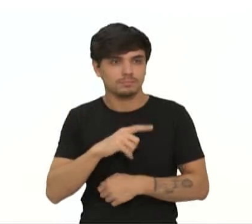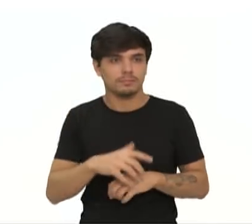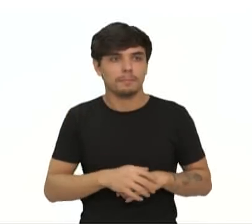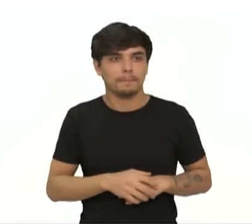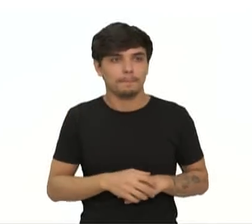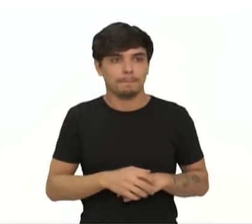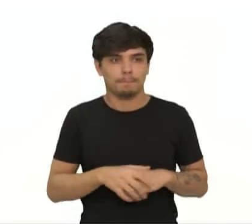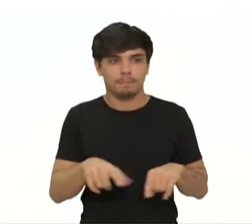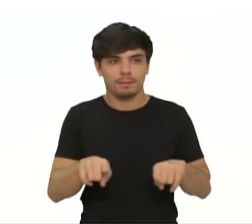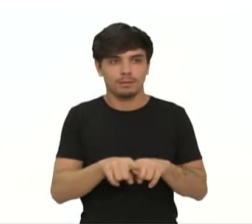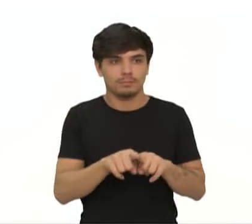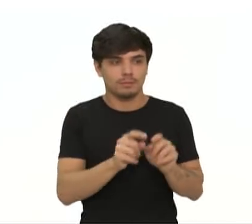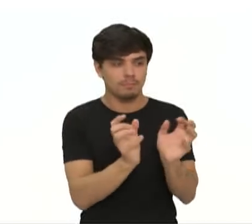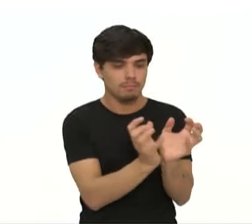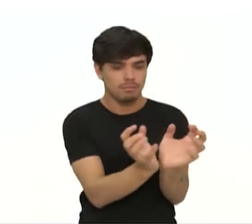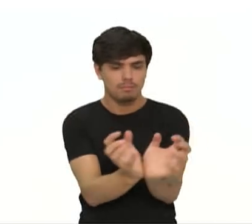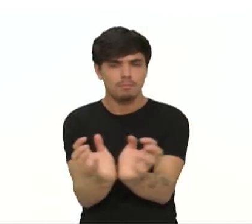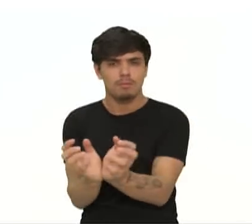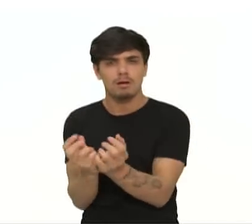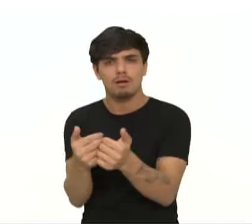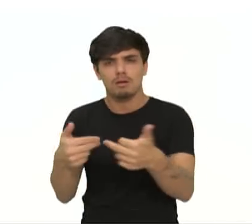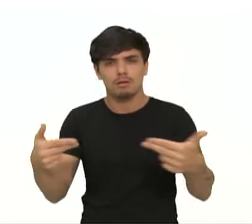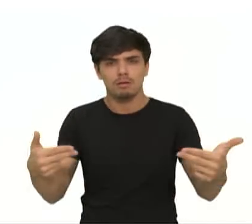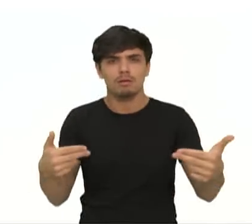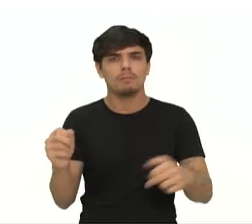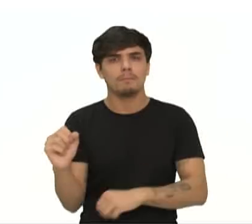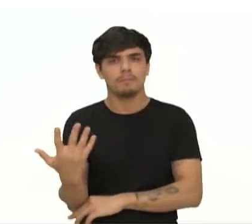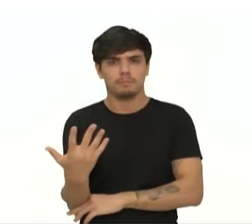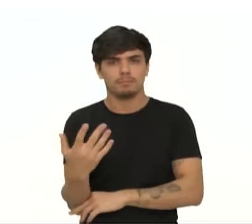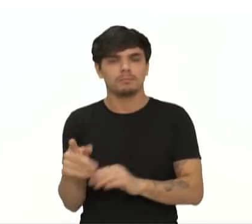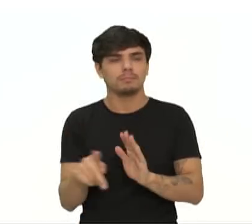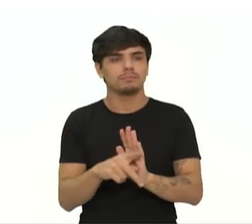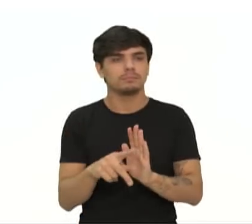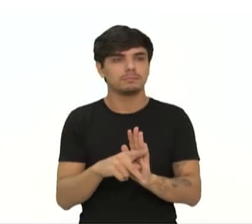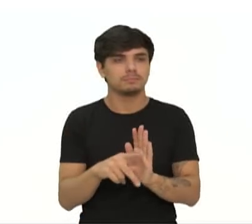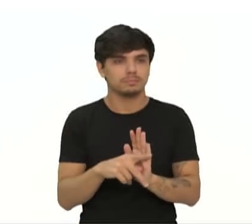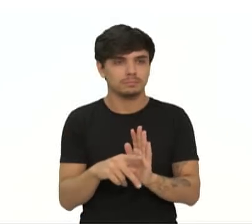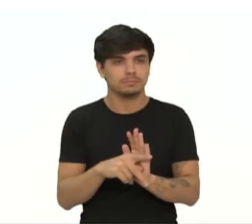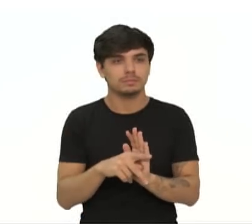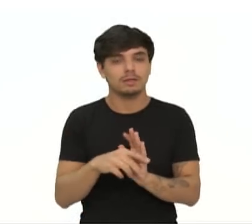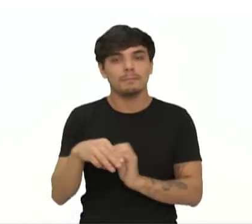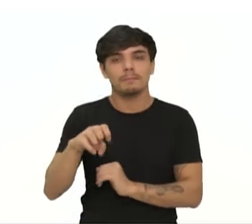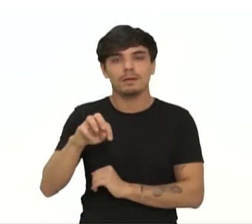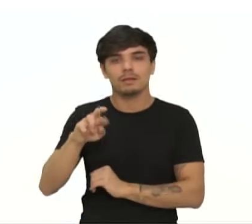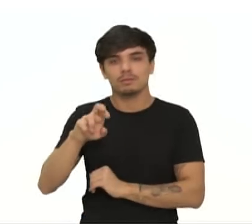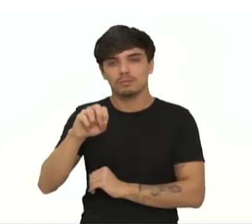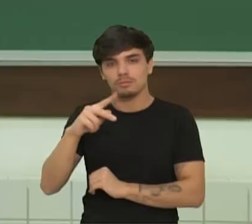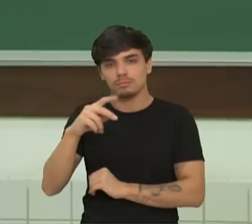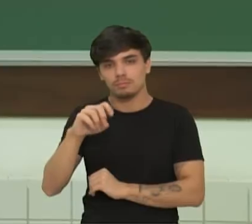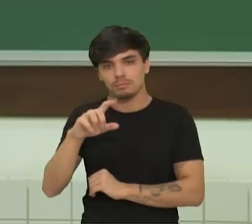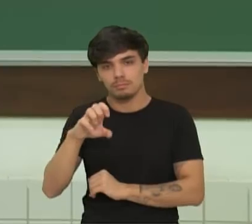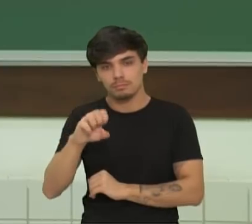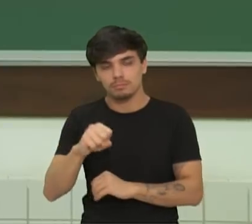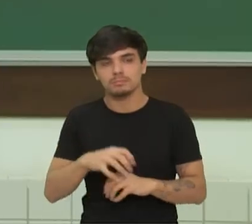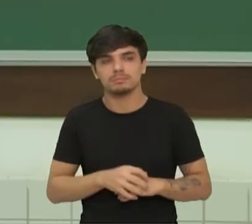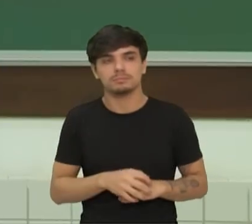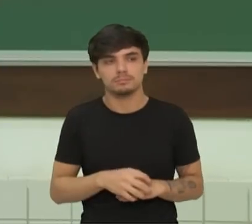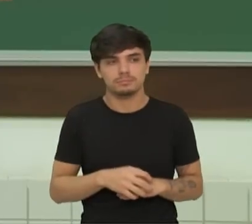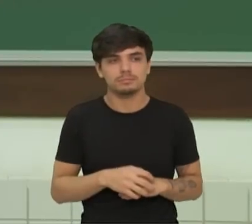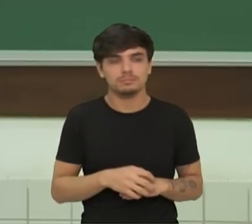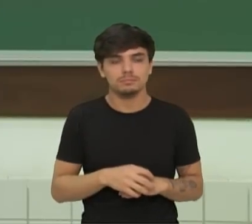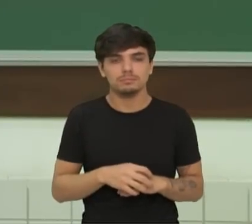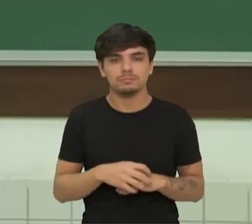às lavouras, né, que forneciam matérias-primas para as metrópoles. Então, as grandes navegações descobriram os